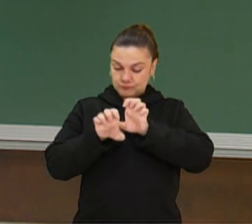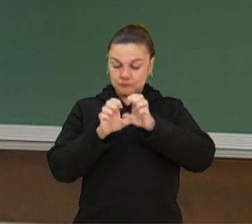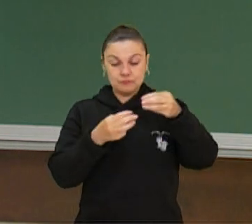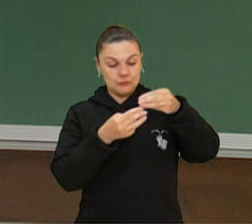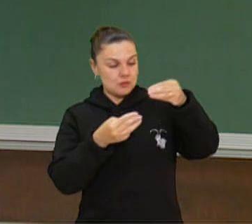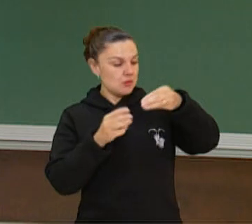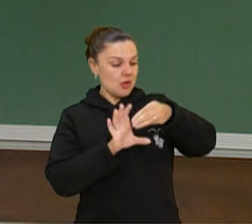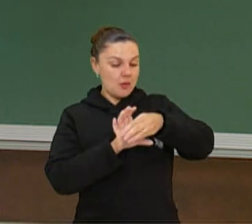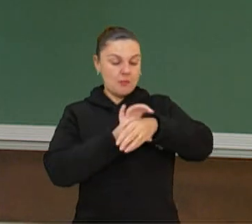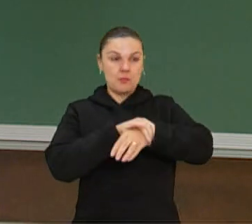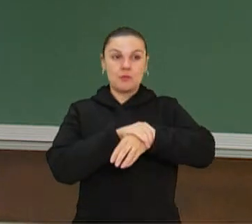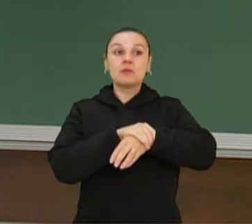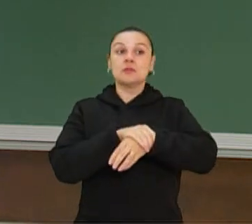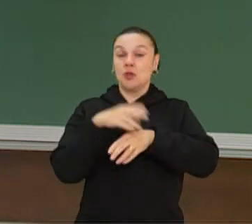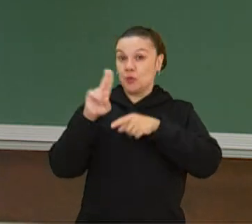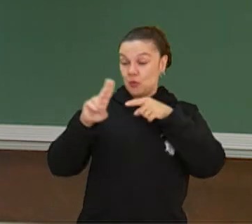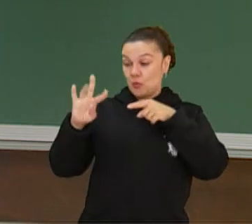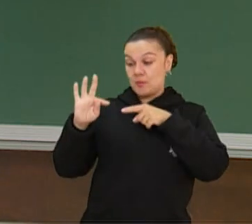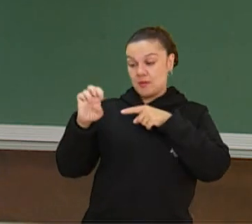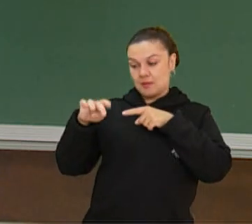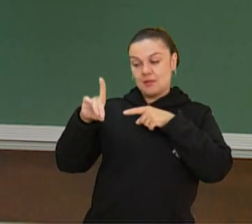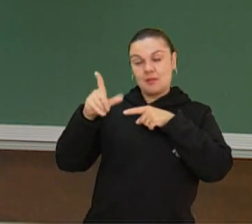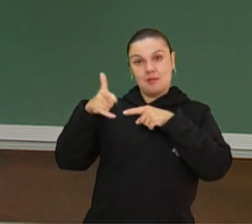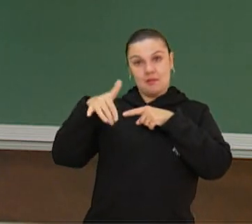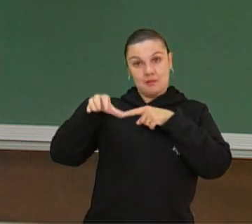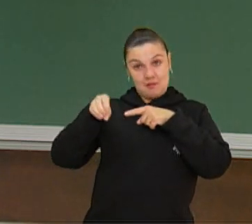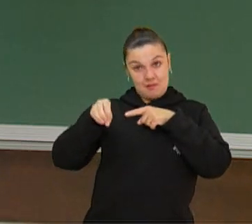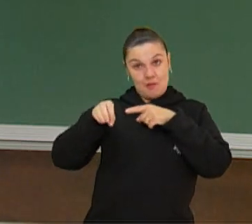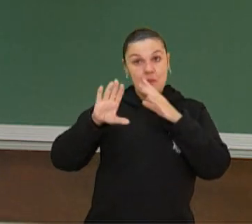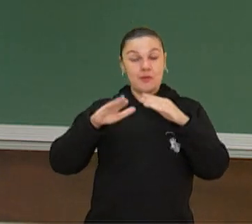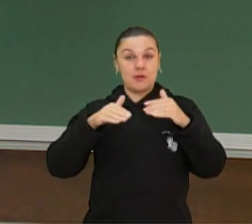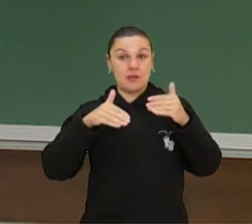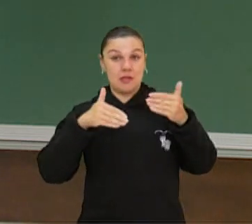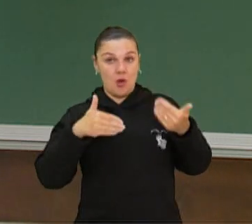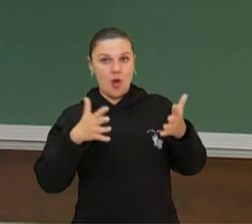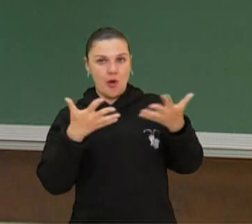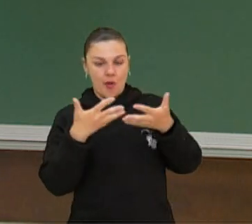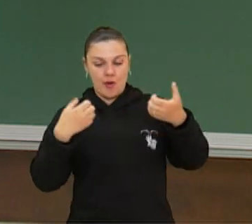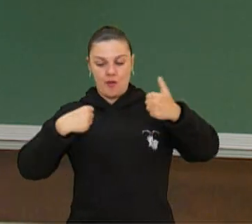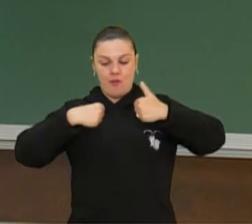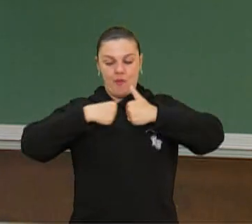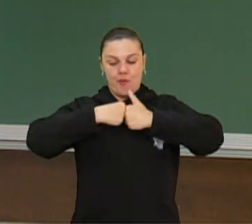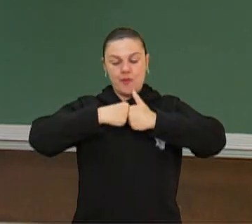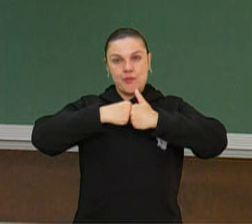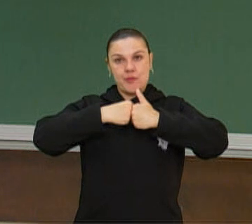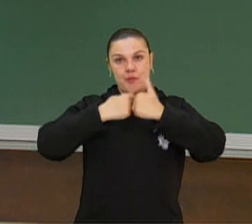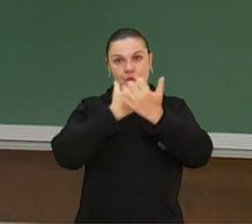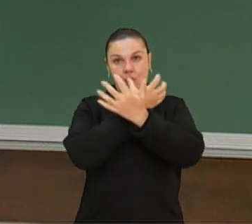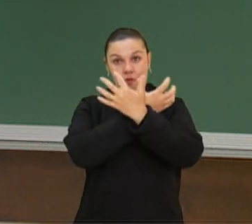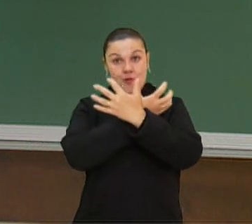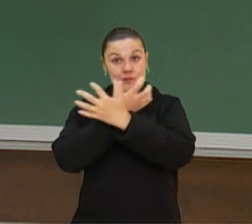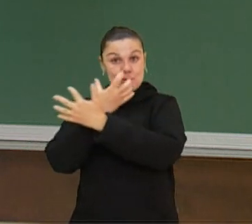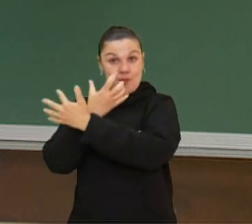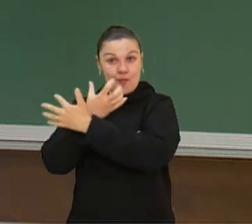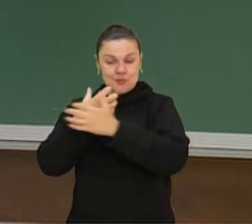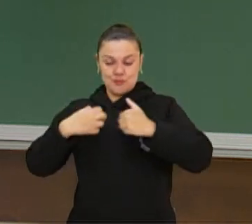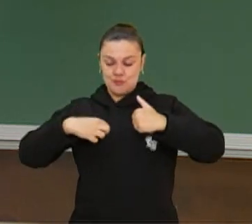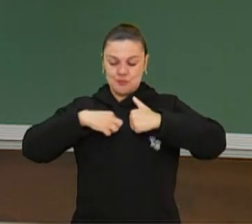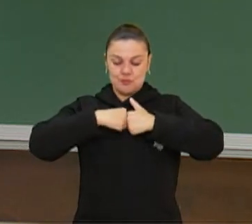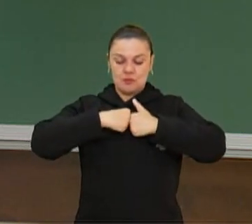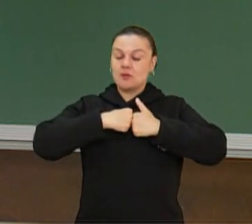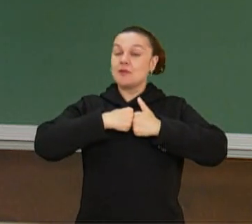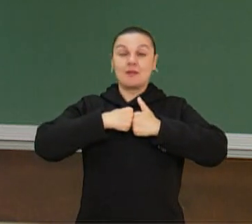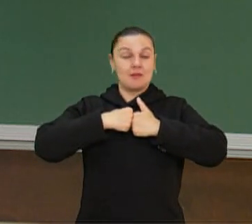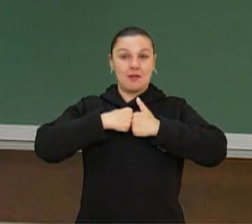Então, a gente sabe que isso é um tendão. Porém, quando eu estou falando de ligação osso com osso, ela é realizada por